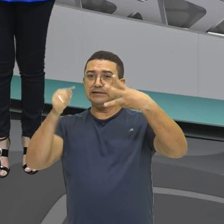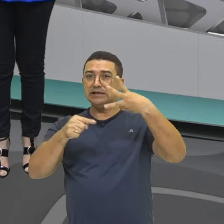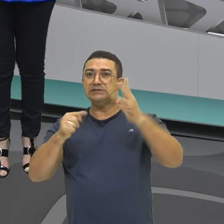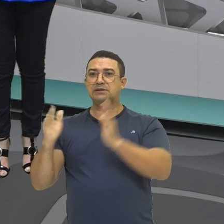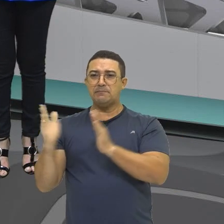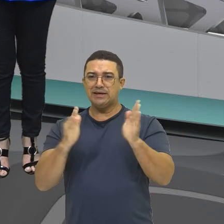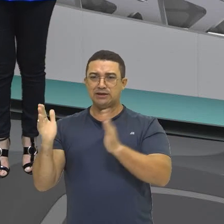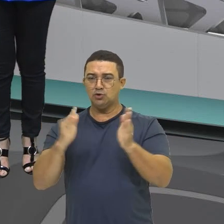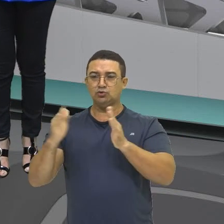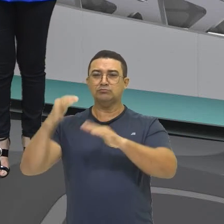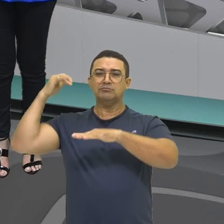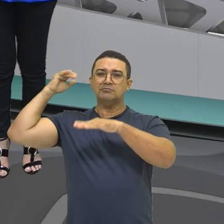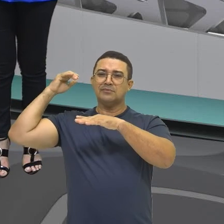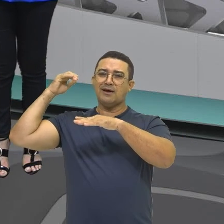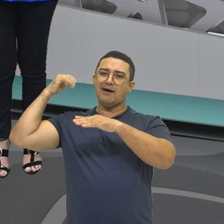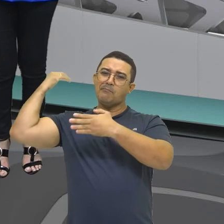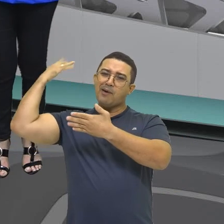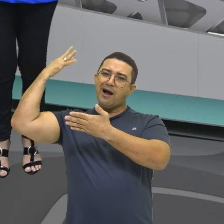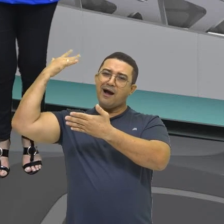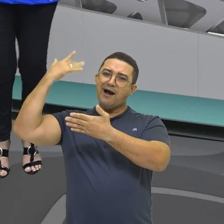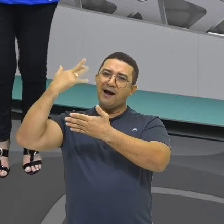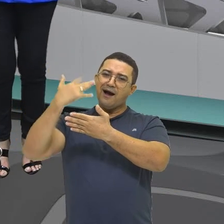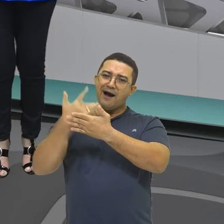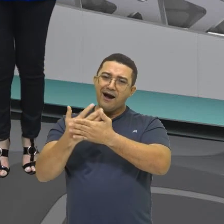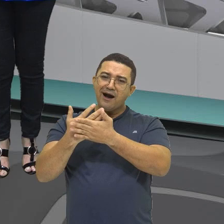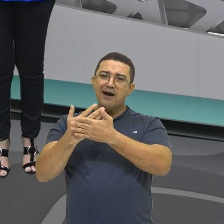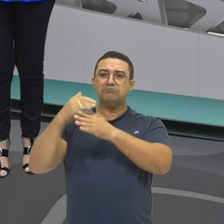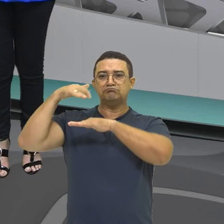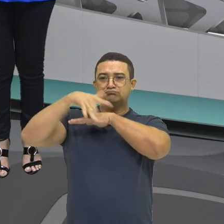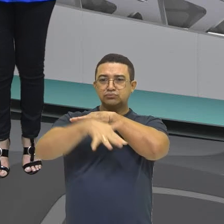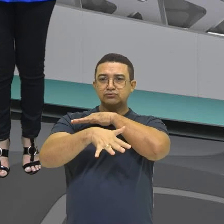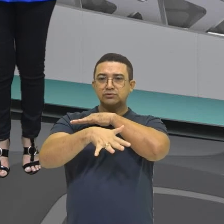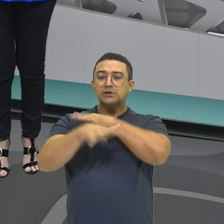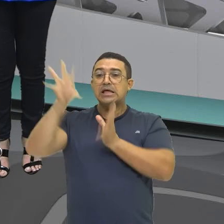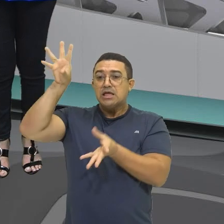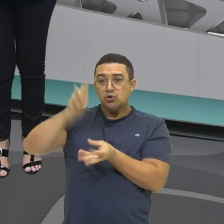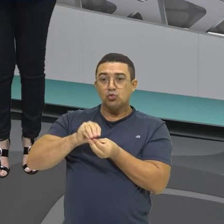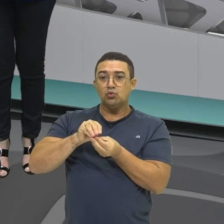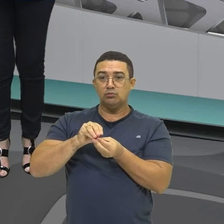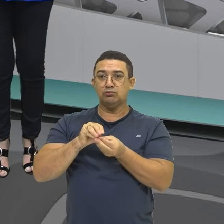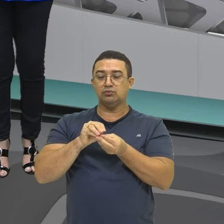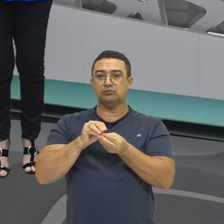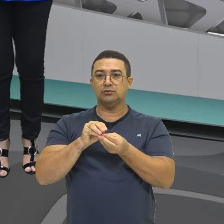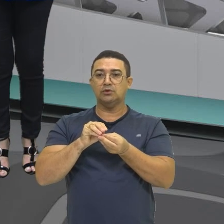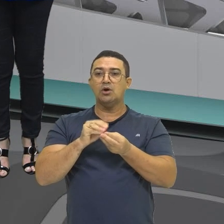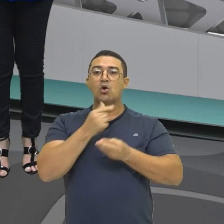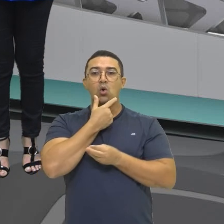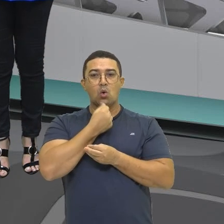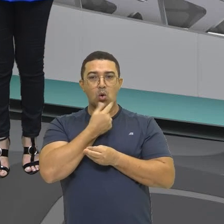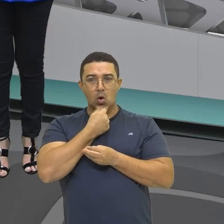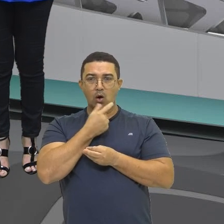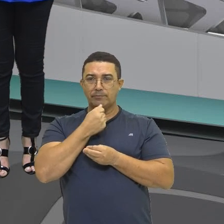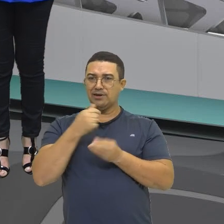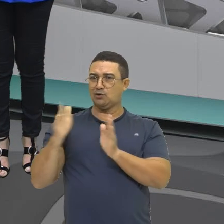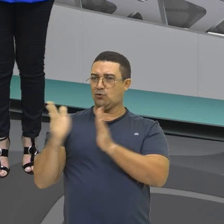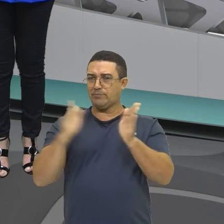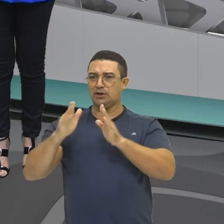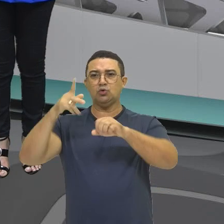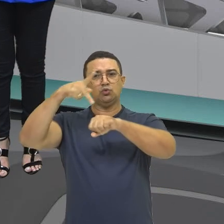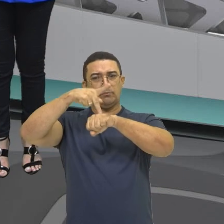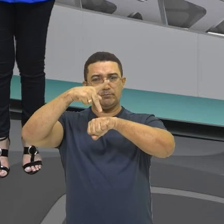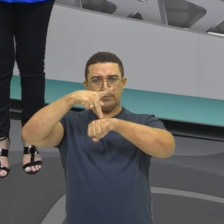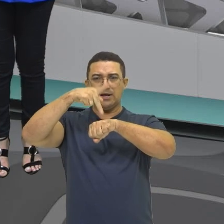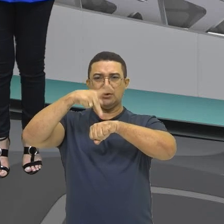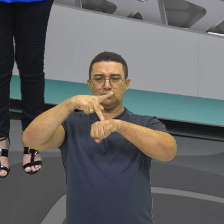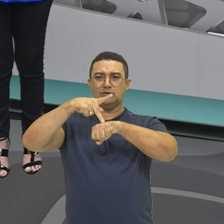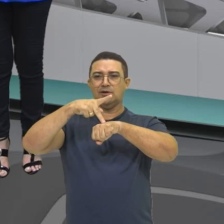da pré-história tão importante e fazendo um breve resumo. O homem, no Paleolítico inferior e superior,